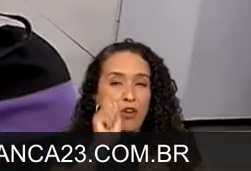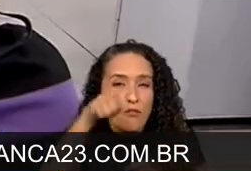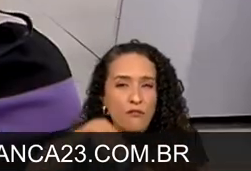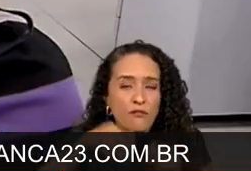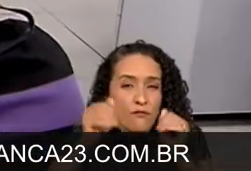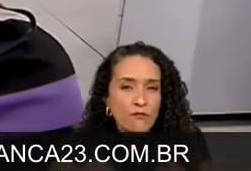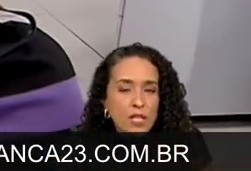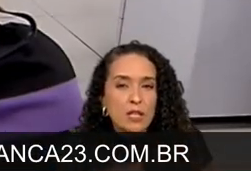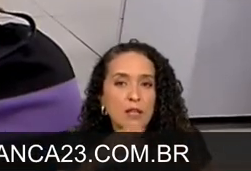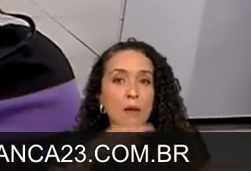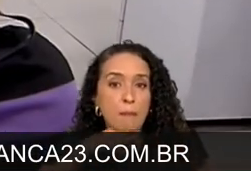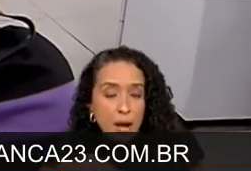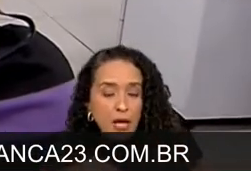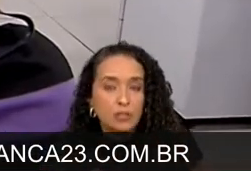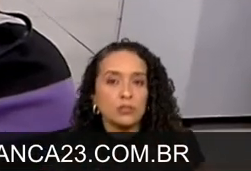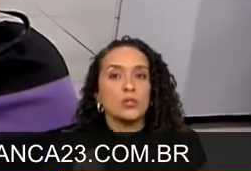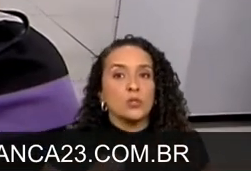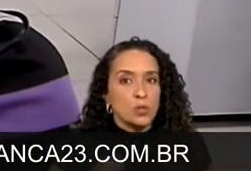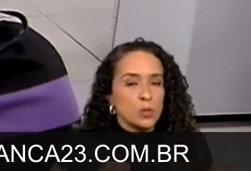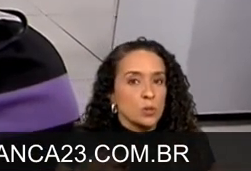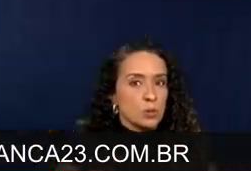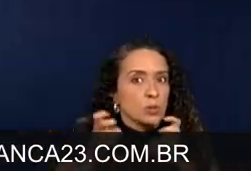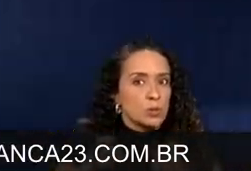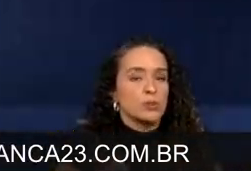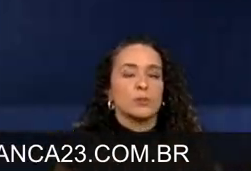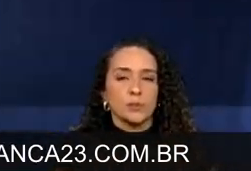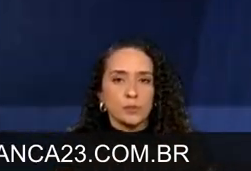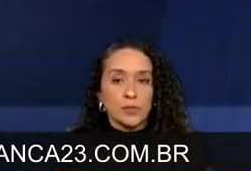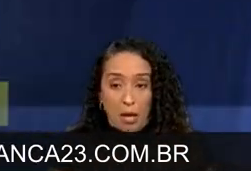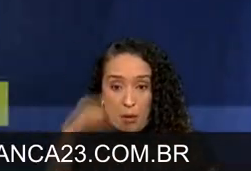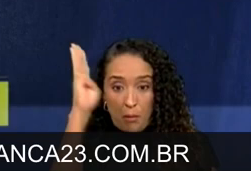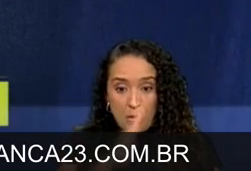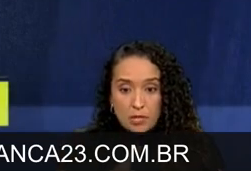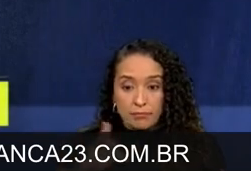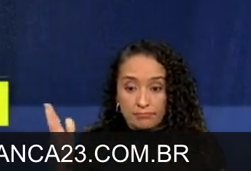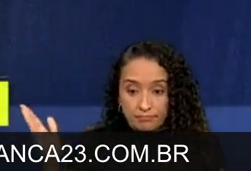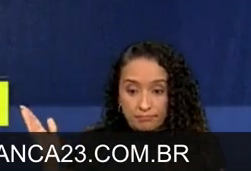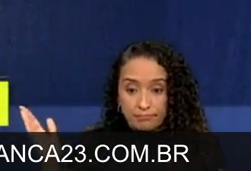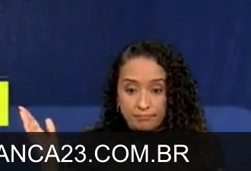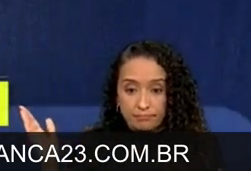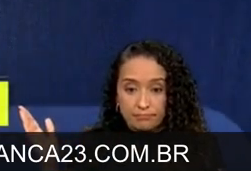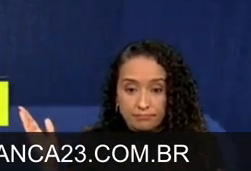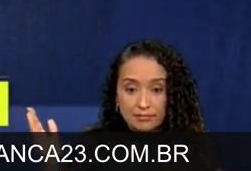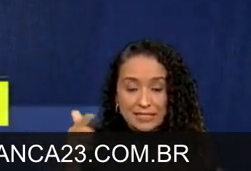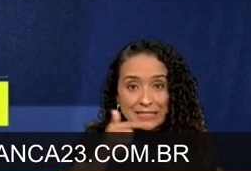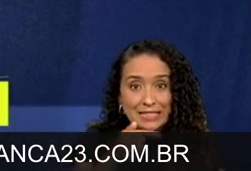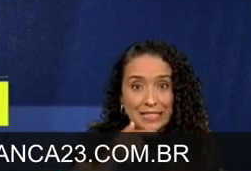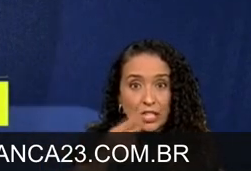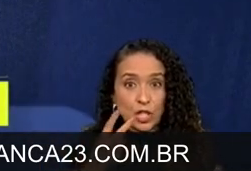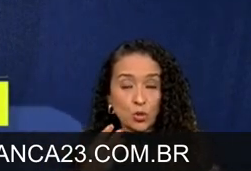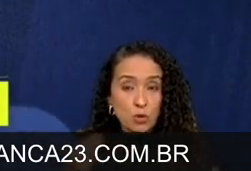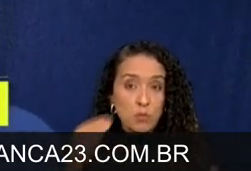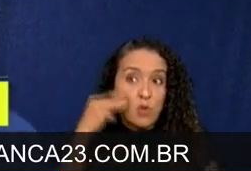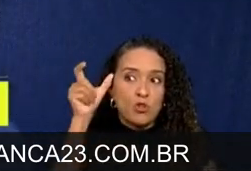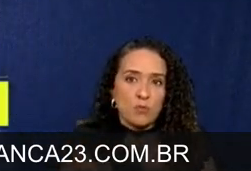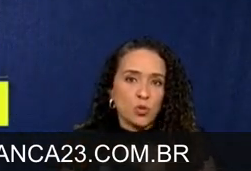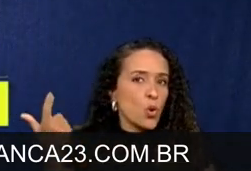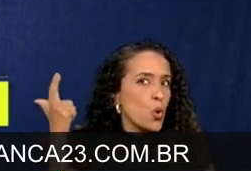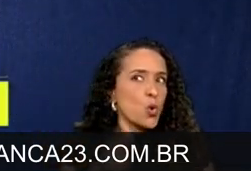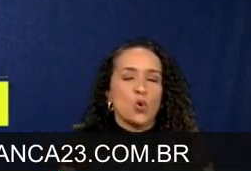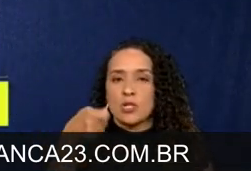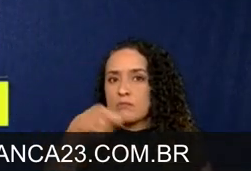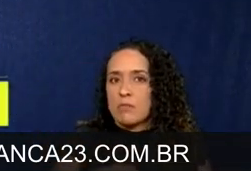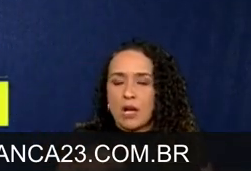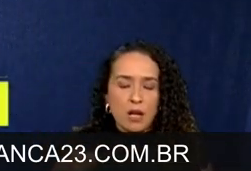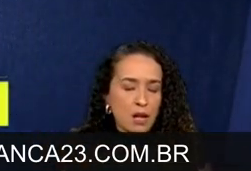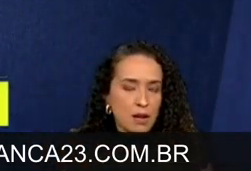março e os números chamam a atenção. O Brasil tem 72 milhões de pessoas que não conseguem pagar as contas